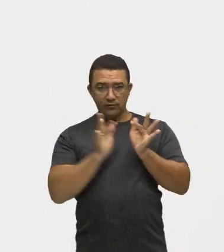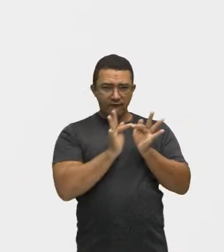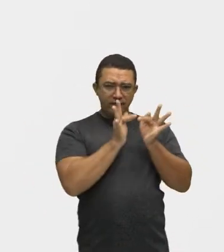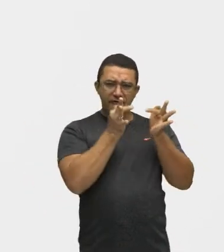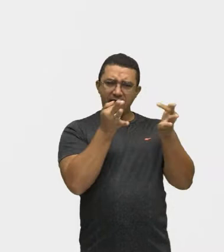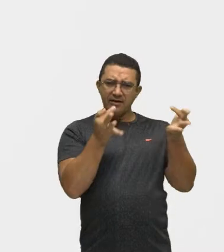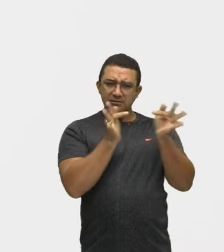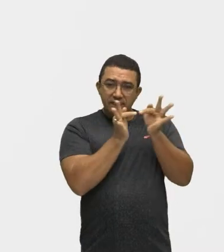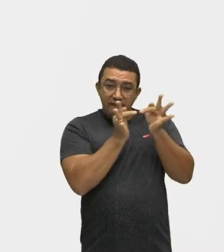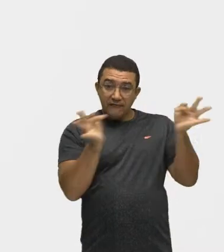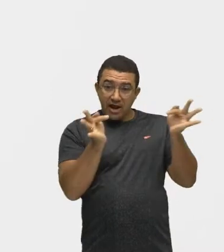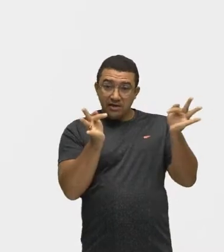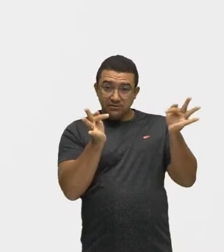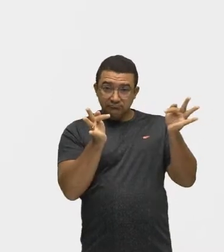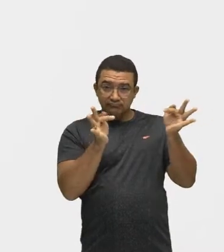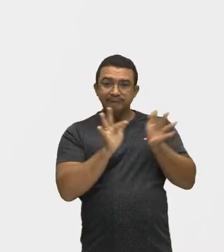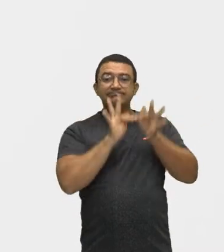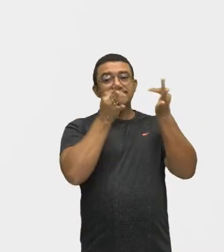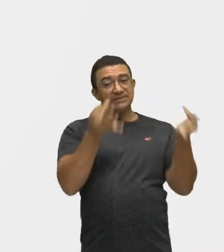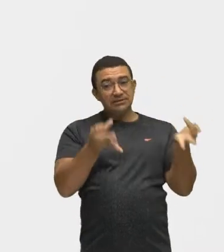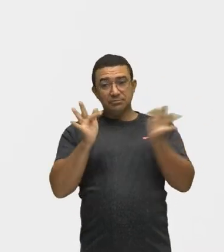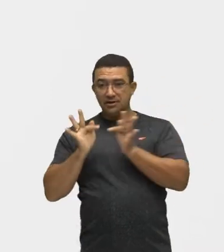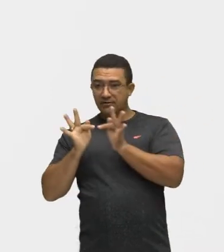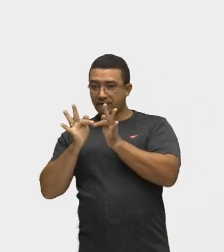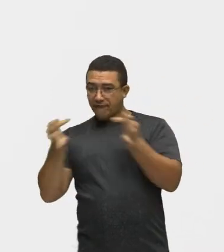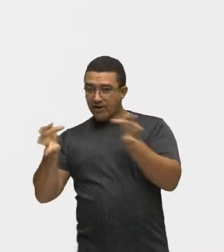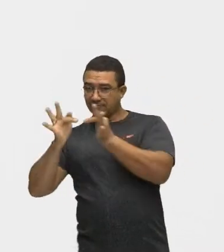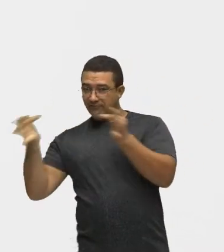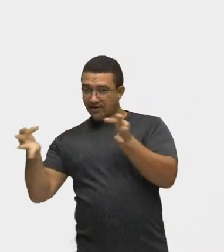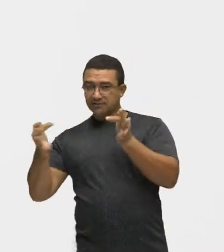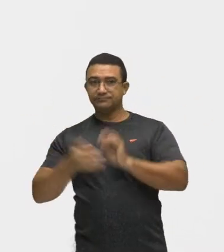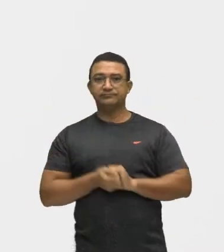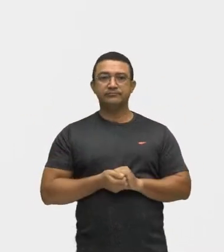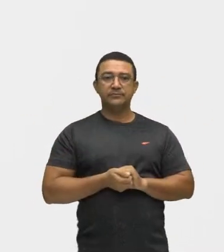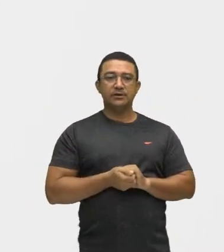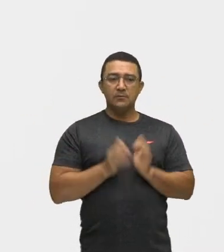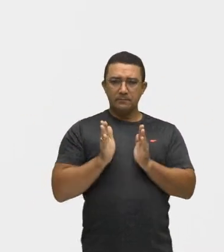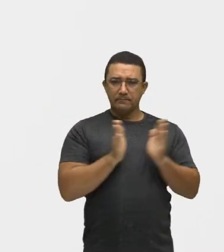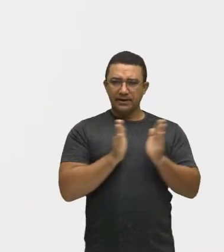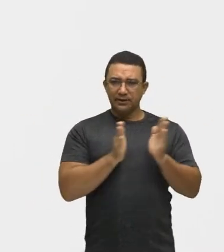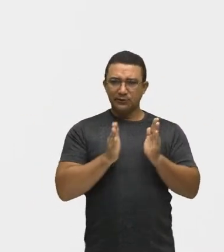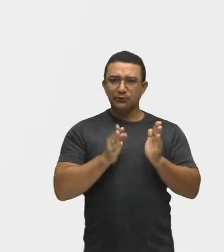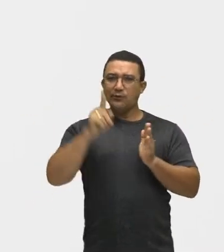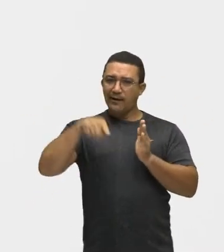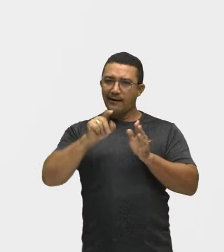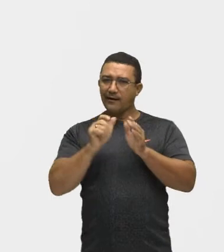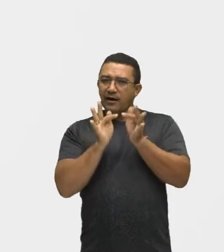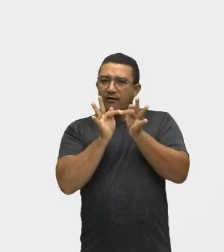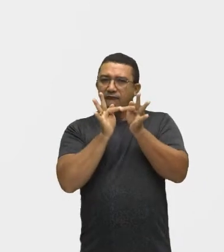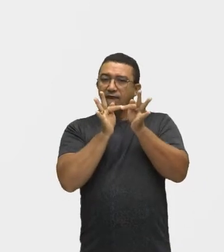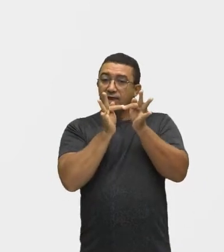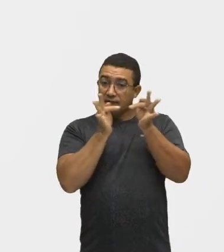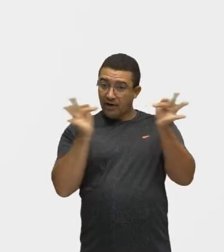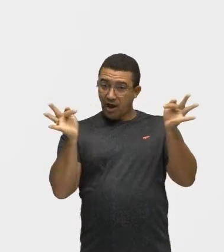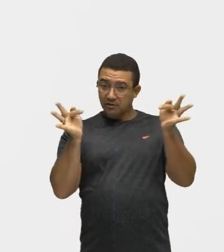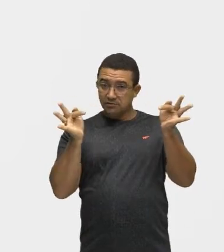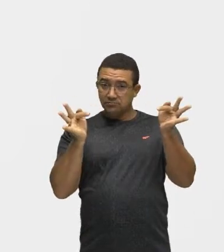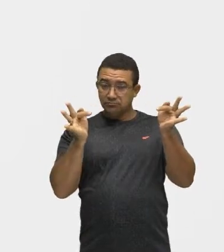Olha só aí, ó. Período é uma frase que pode ser formada por uma ou